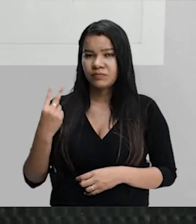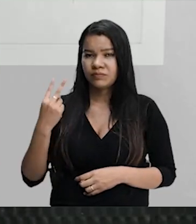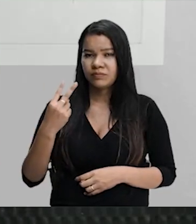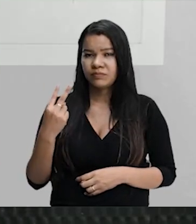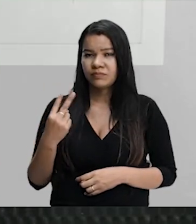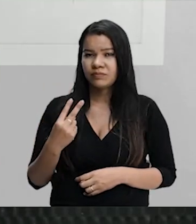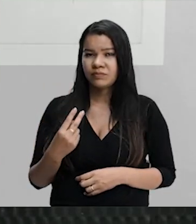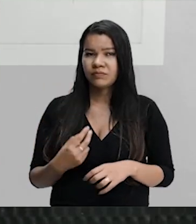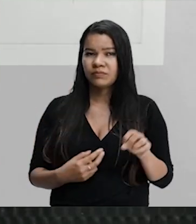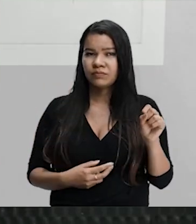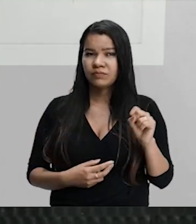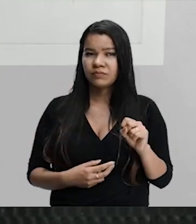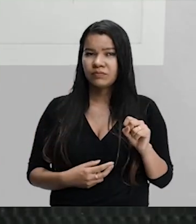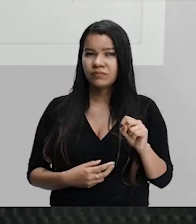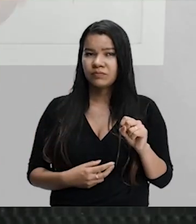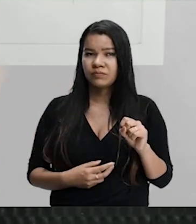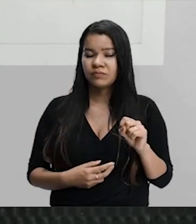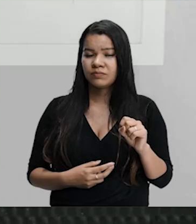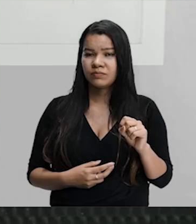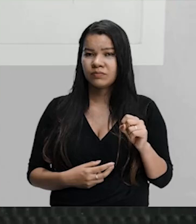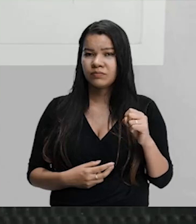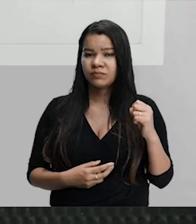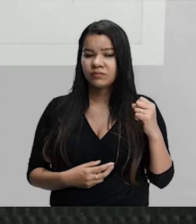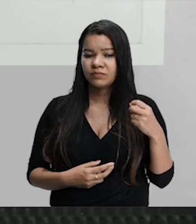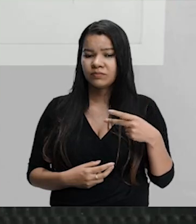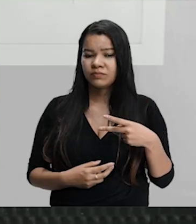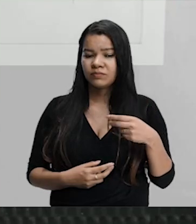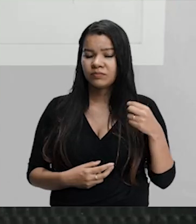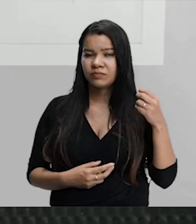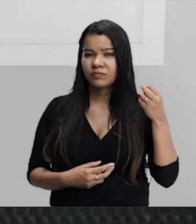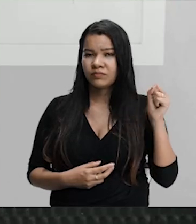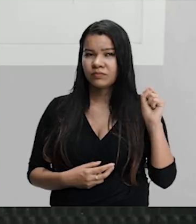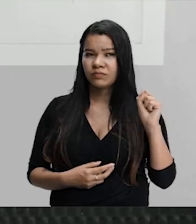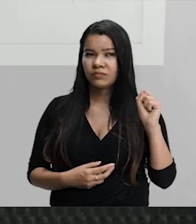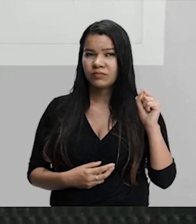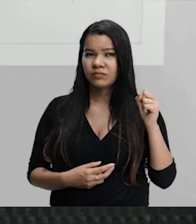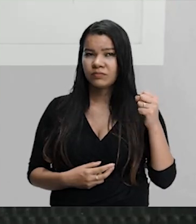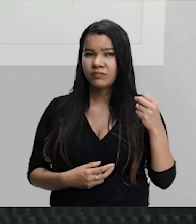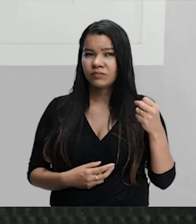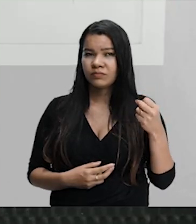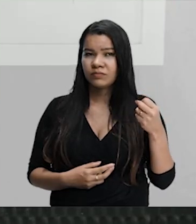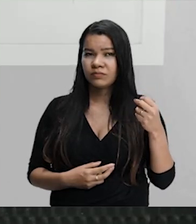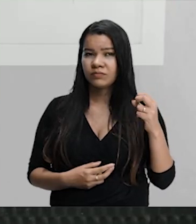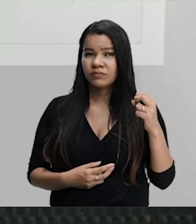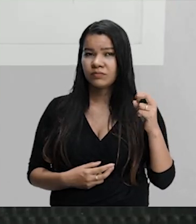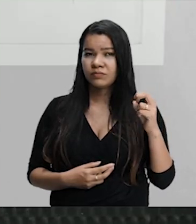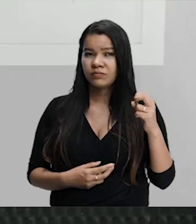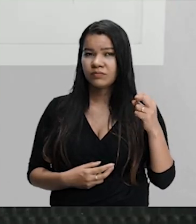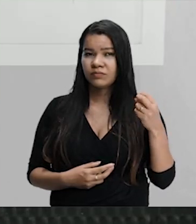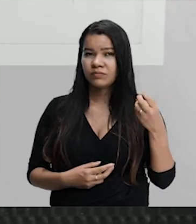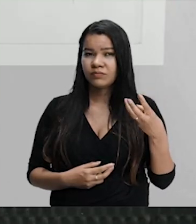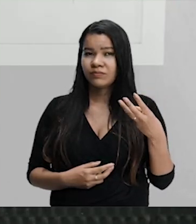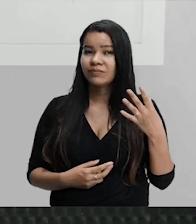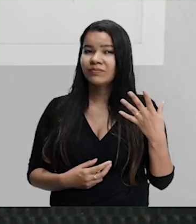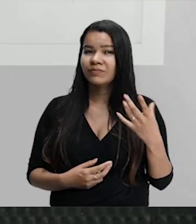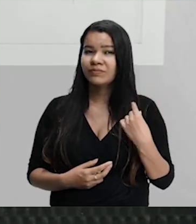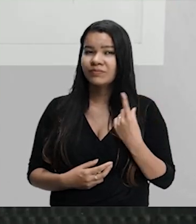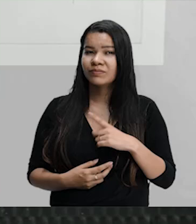é 2 ao cubo. Certo? Ou seja, nós podemos fazer uma regra